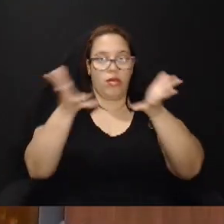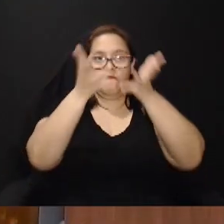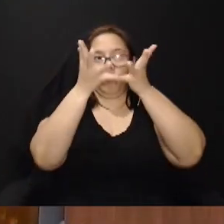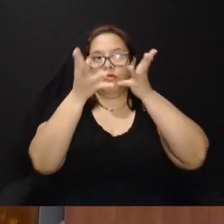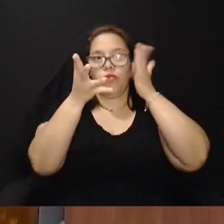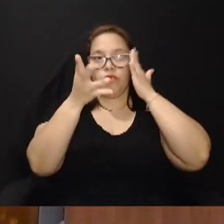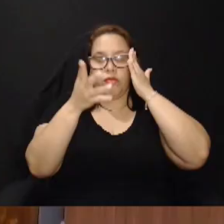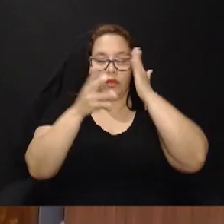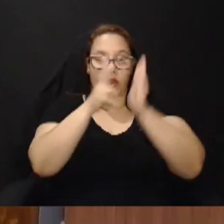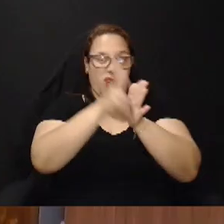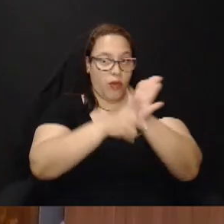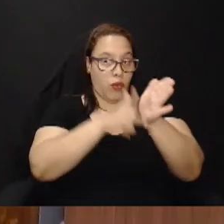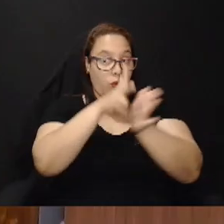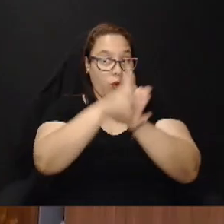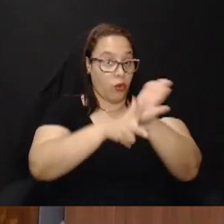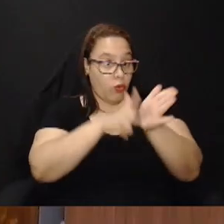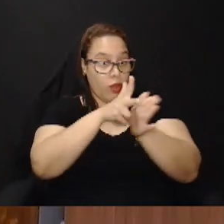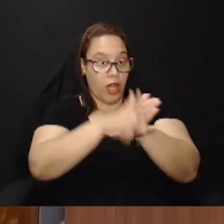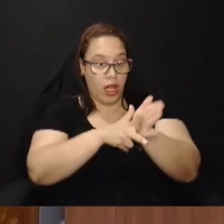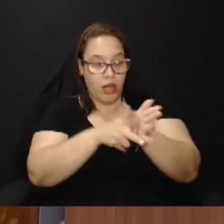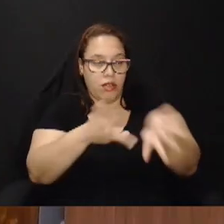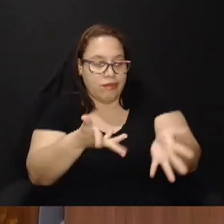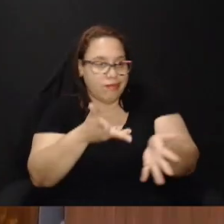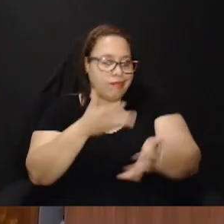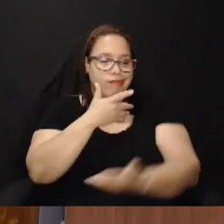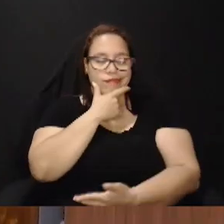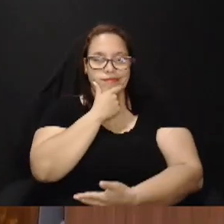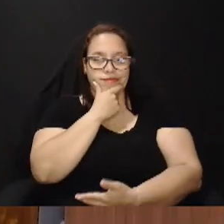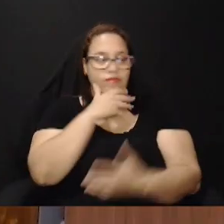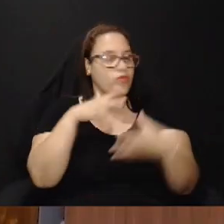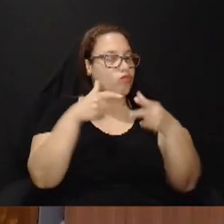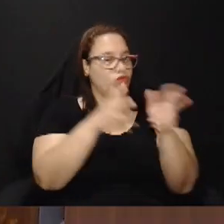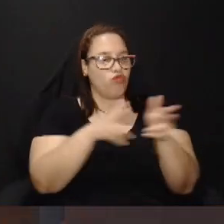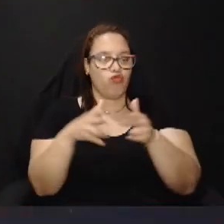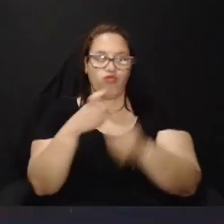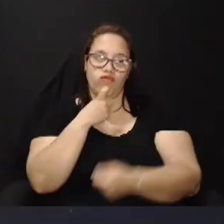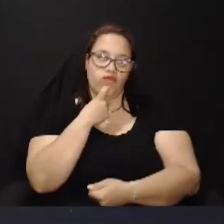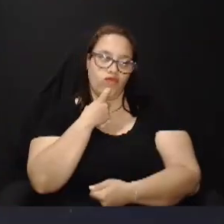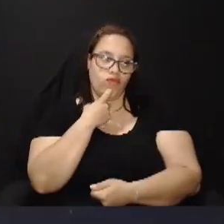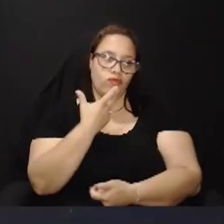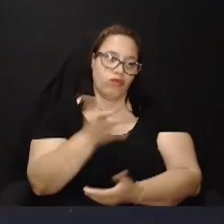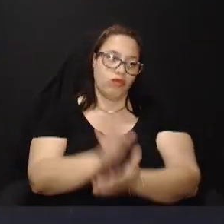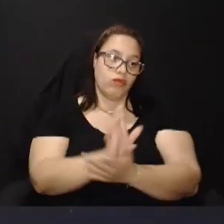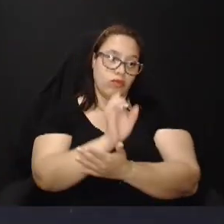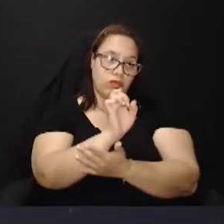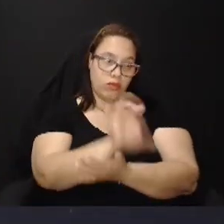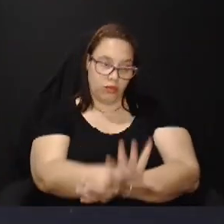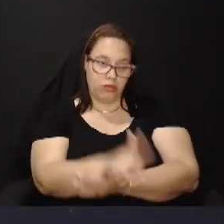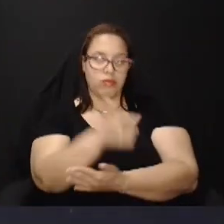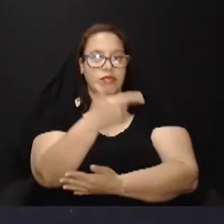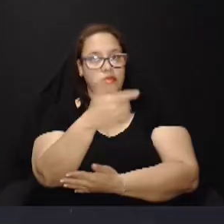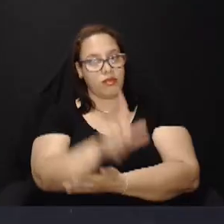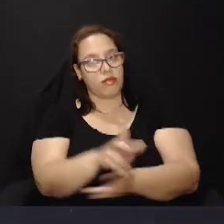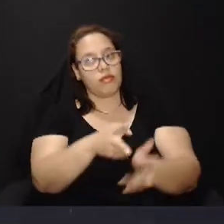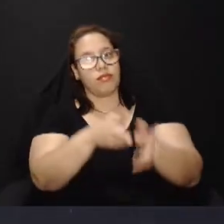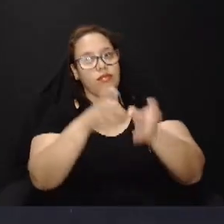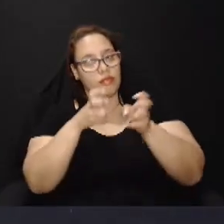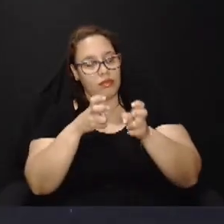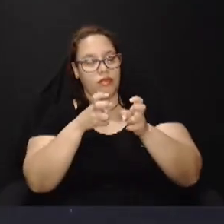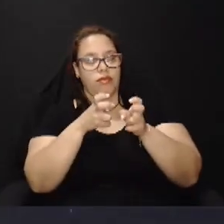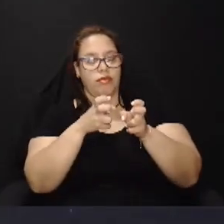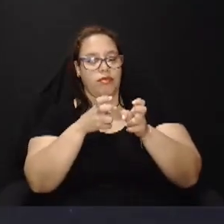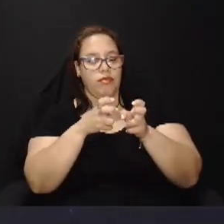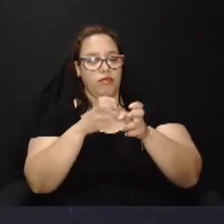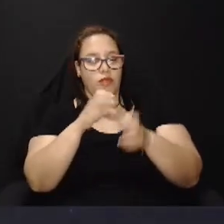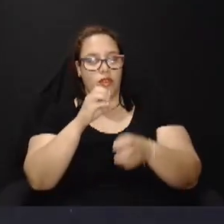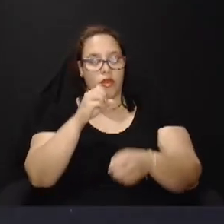ferroviária, ferrovias. Então, assim, tem tudo a ver com Campinas. Só que, mais uma vez, a gente percebia que essa questão de comércio